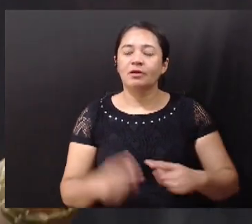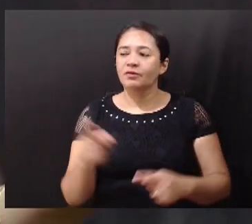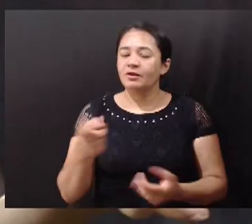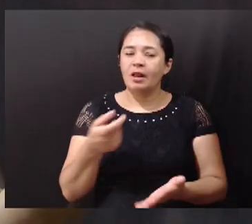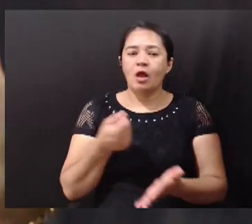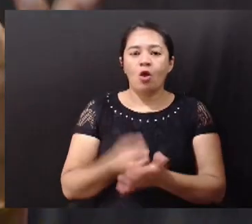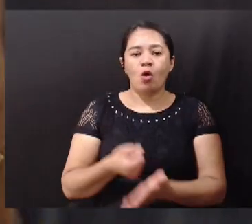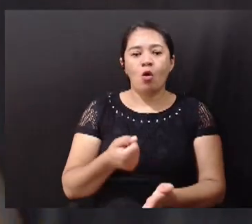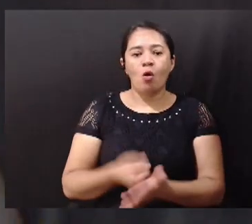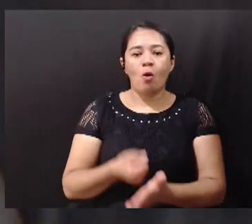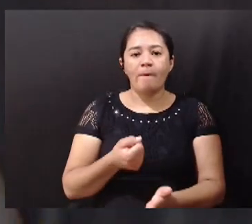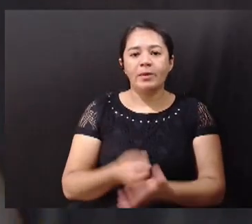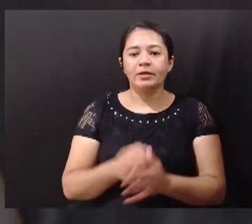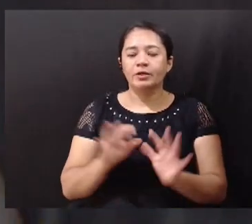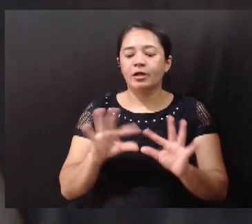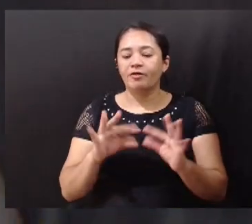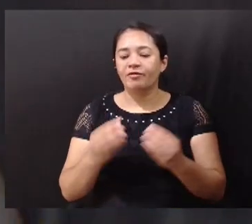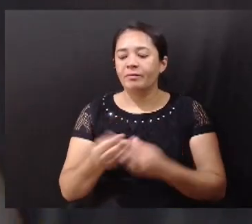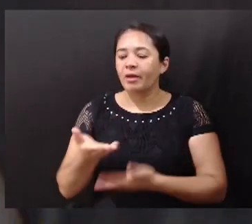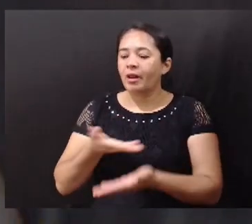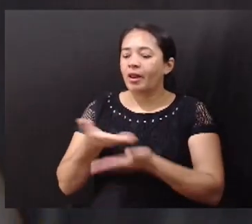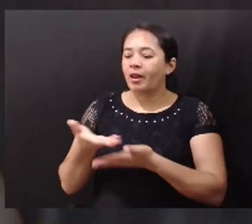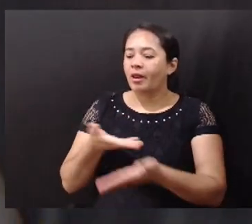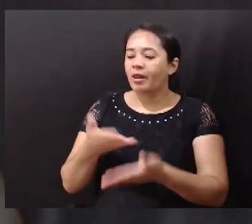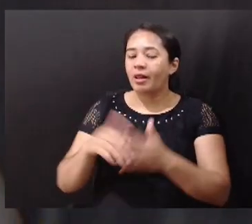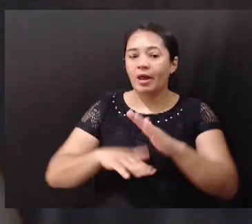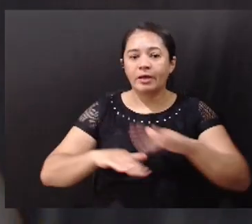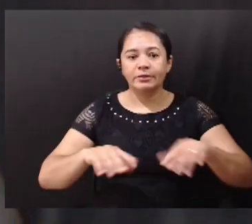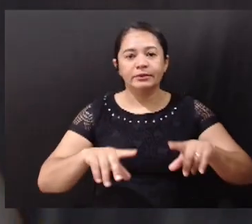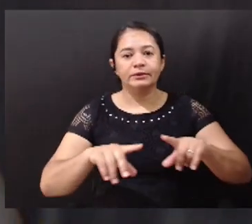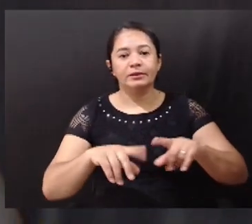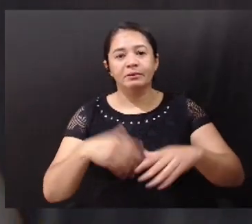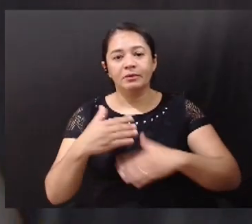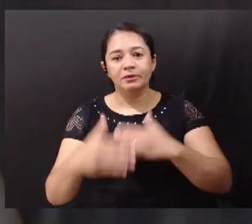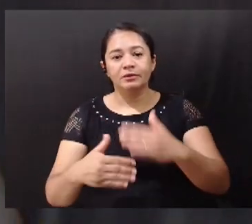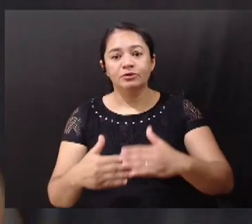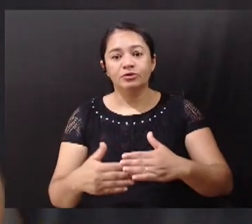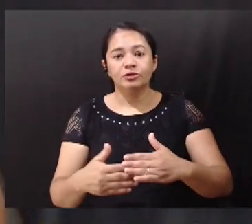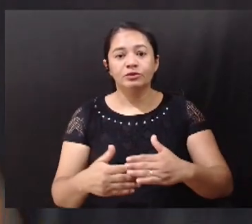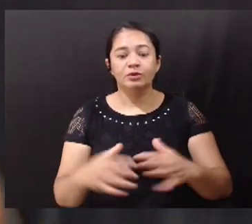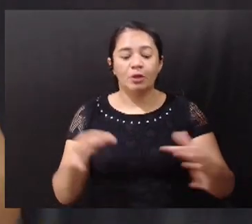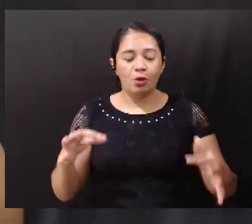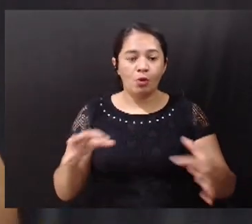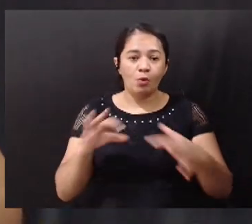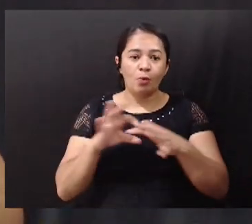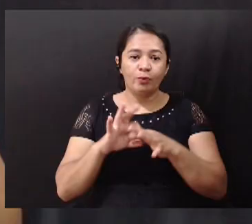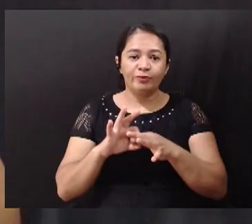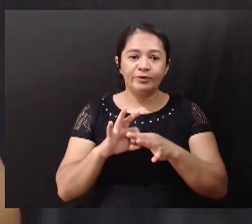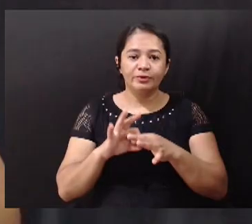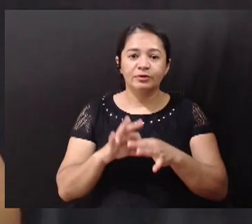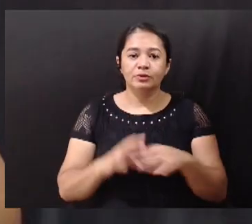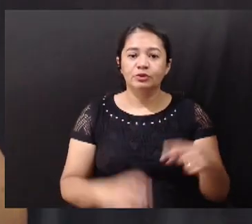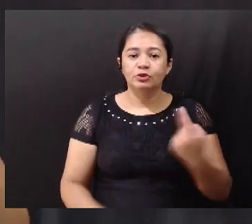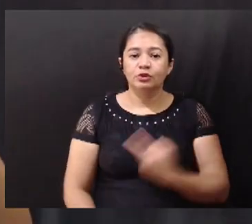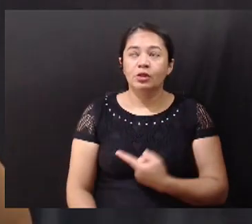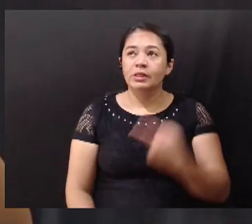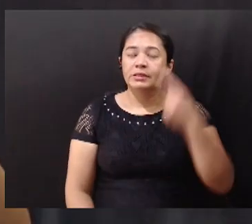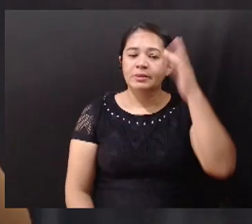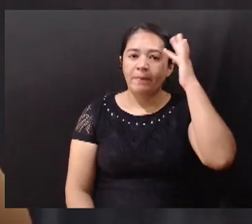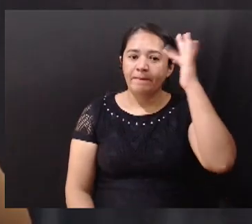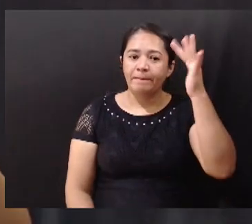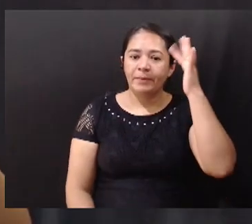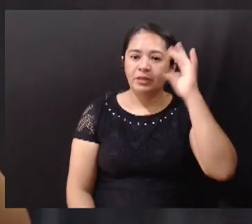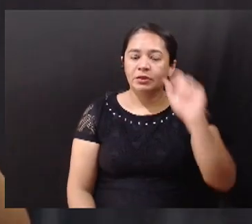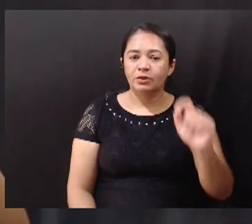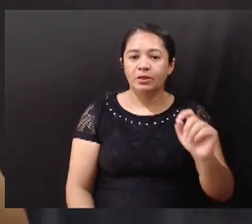de entreter a criança e, ao mesmo tempo, depois a Maísa trouxe a questão do vínculo. Sim. A gente pensar que essa família ela